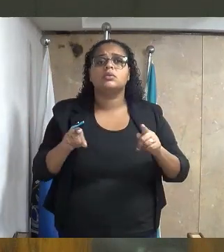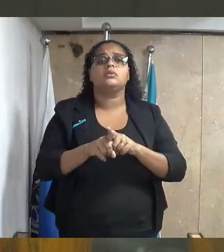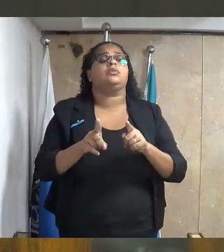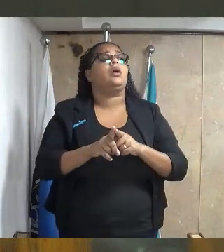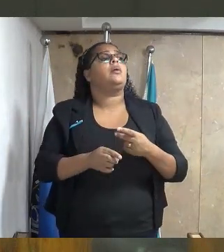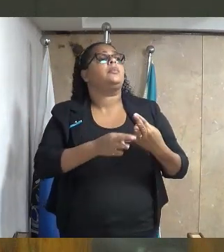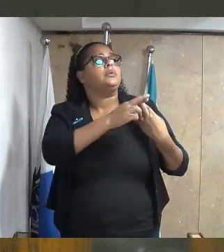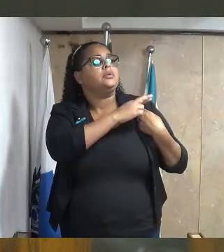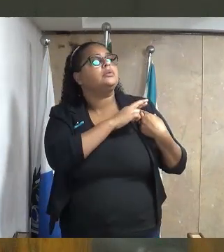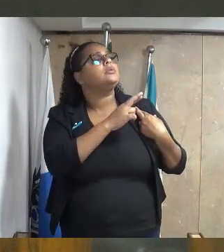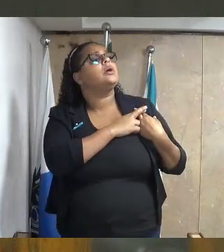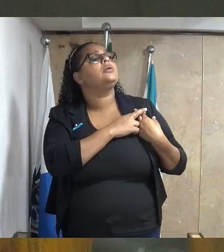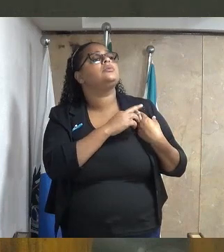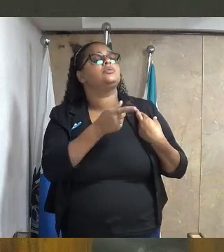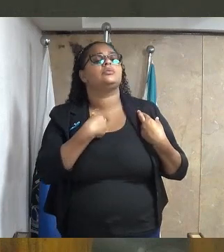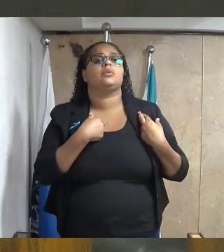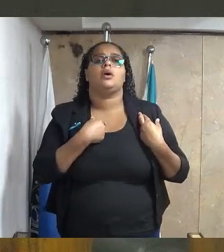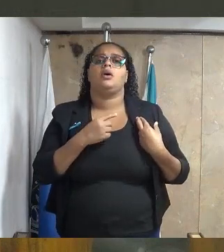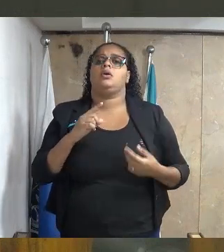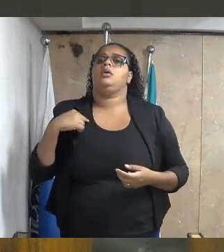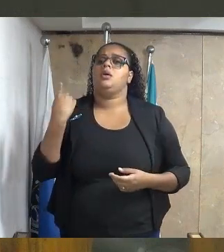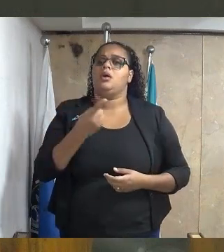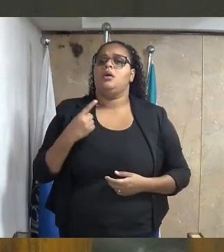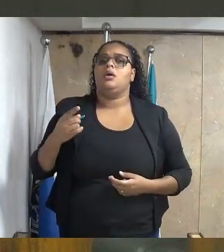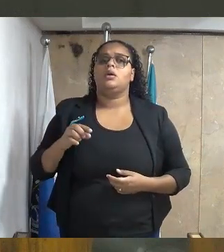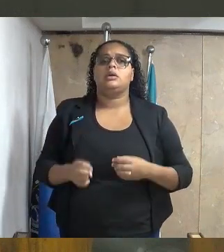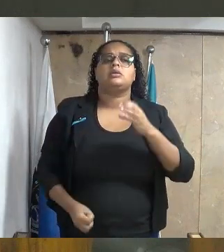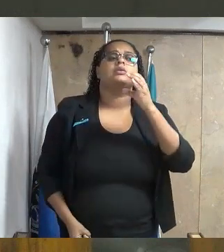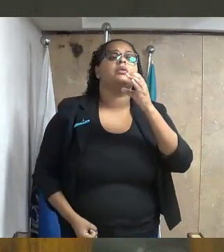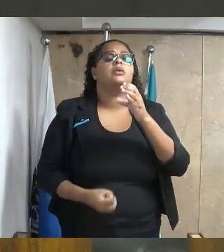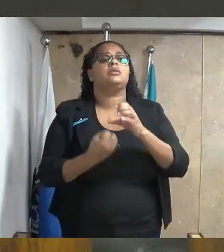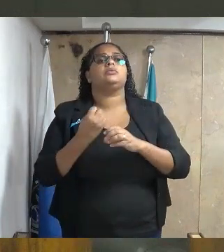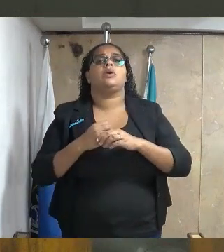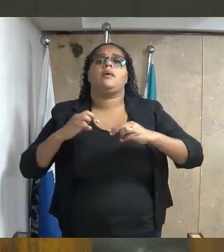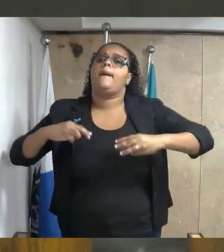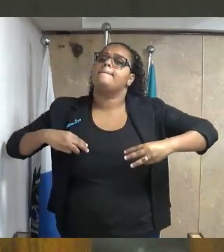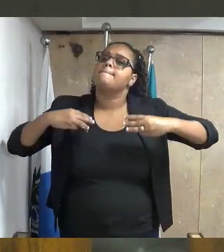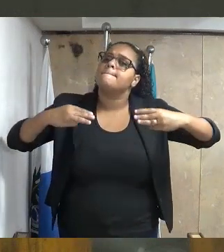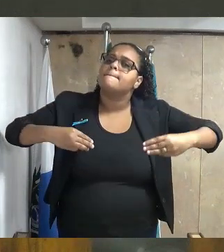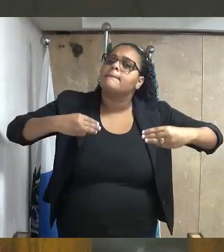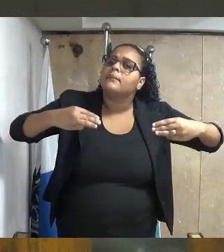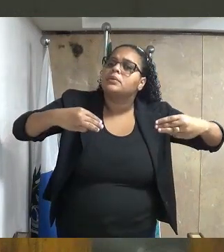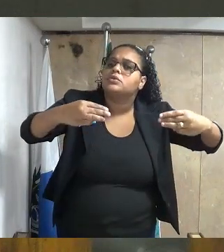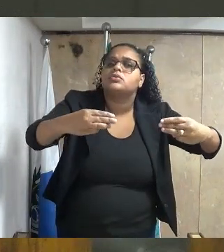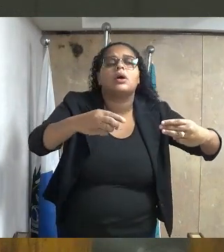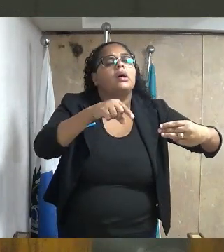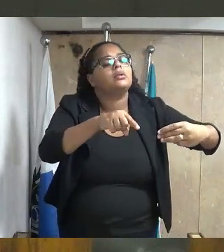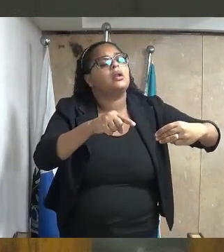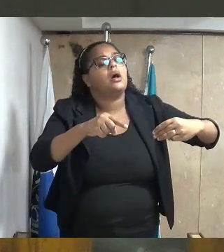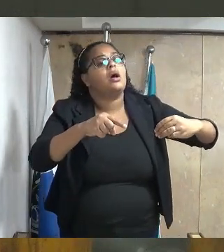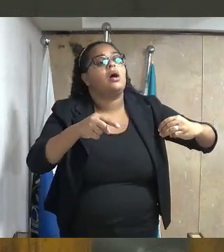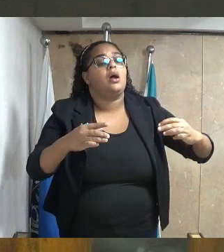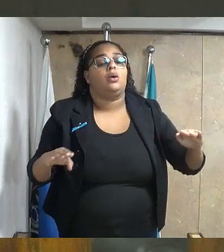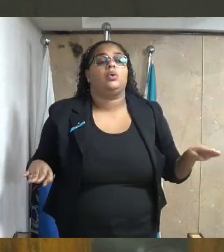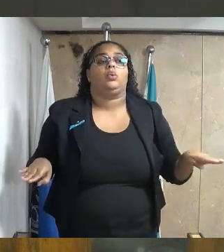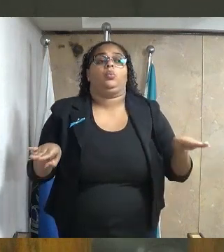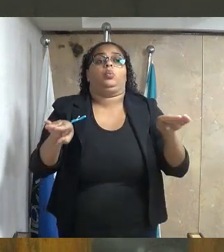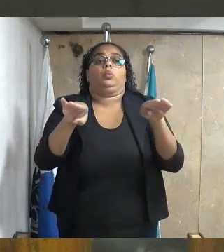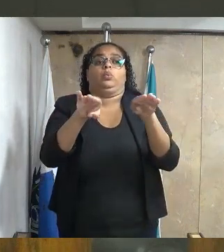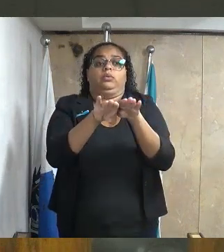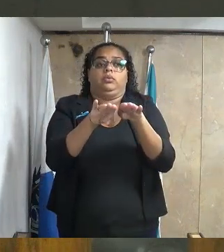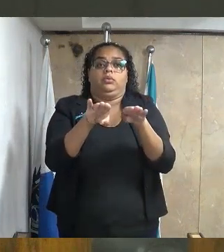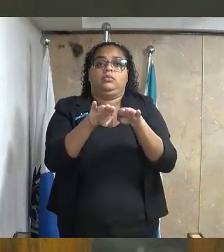República, em criar o Ministério da Igualdade Racial e Combate